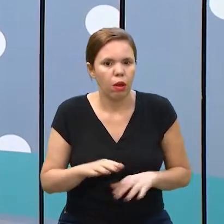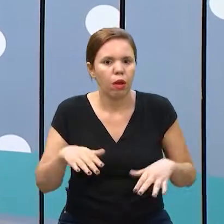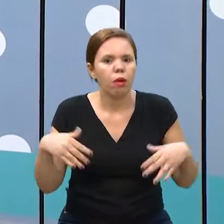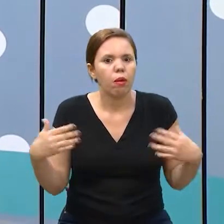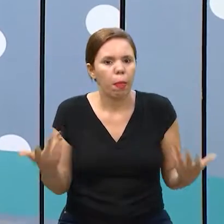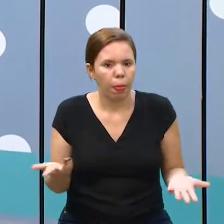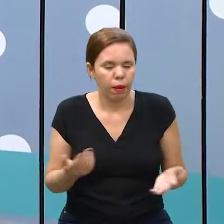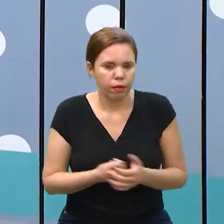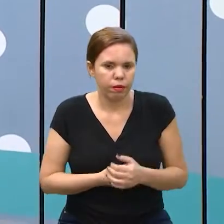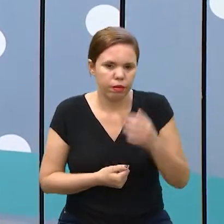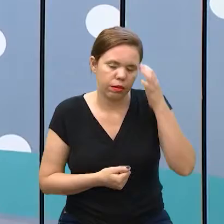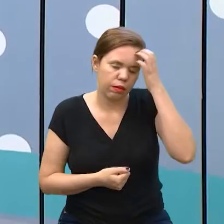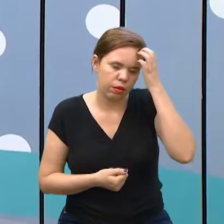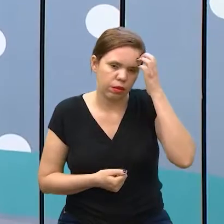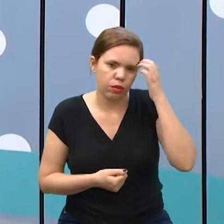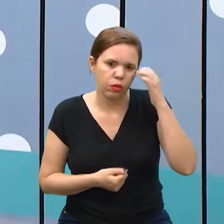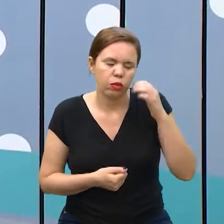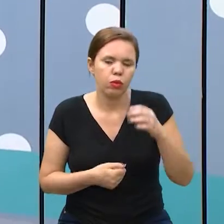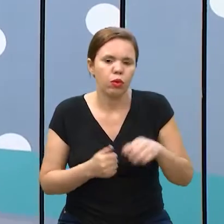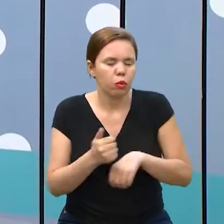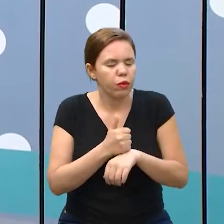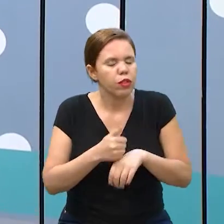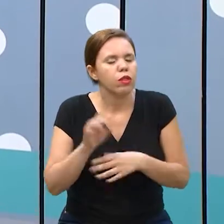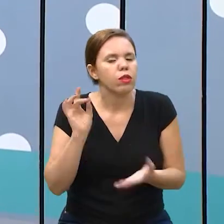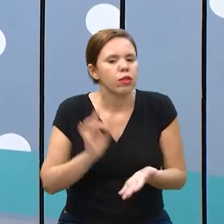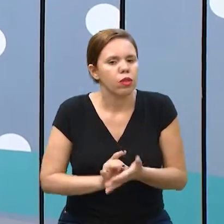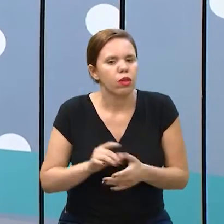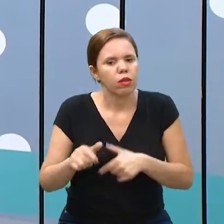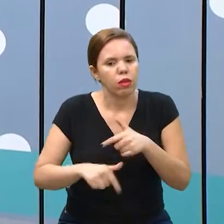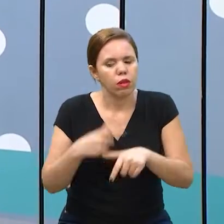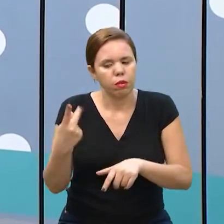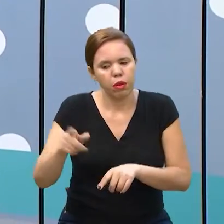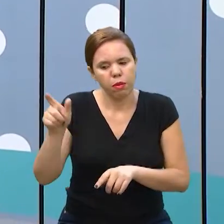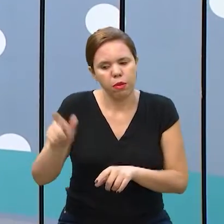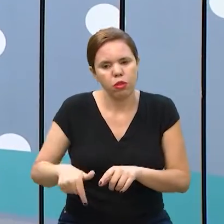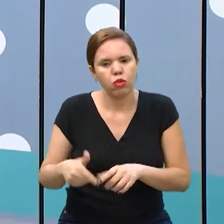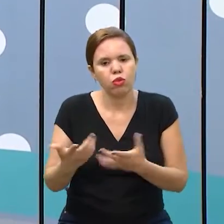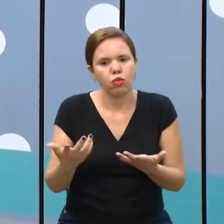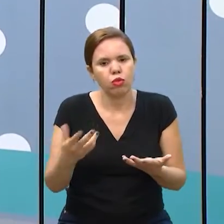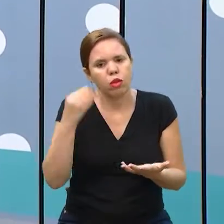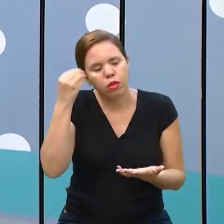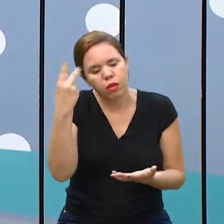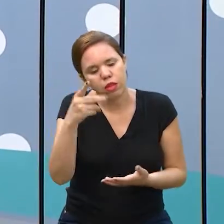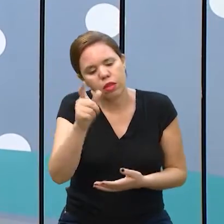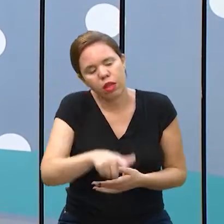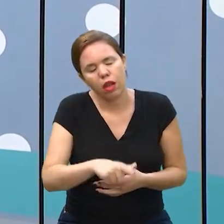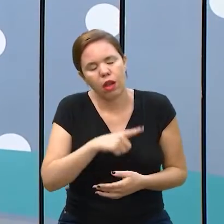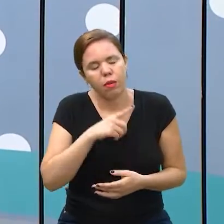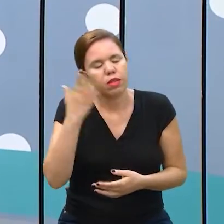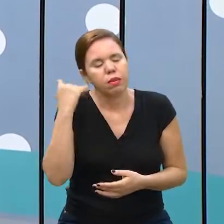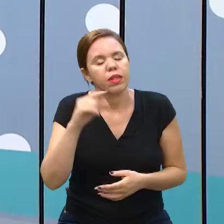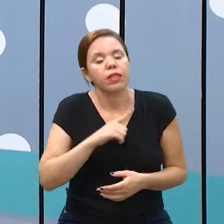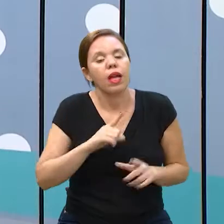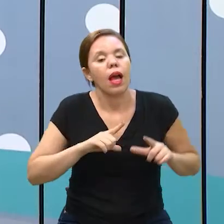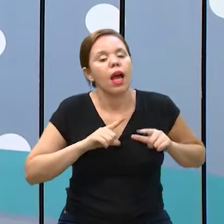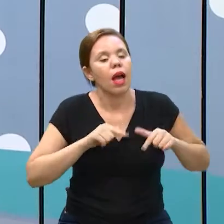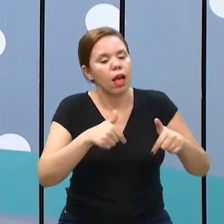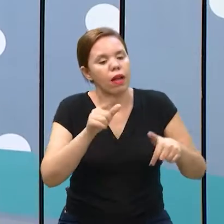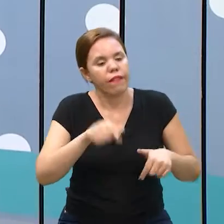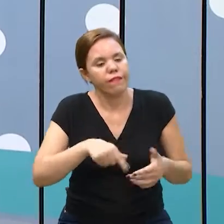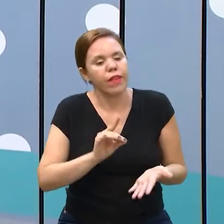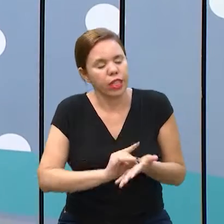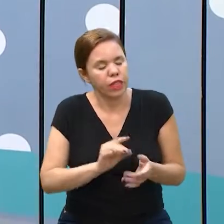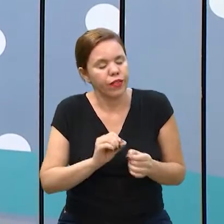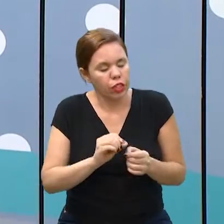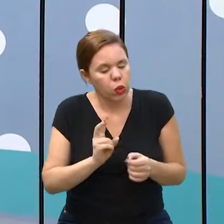avaliar qual é o engajamento real daquele influenciador, para saber se a ação com